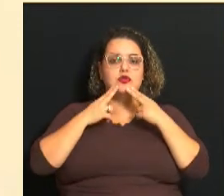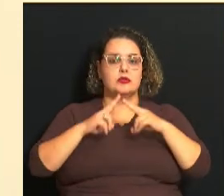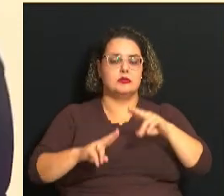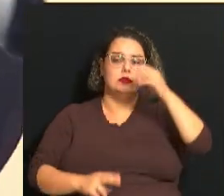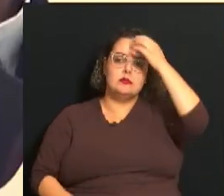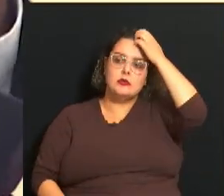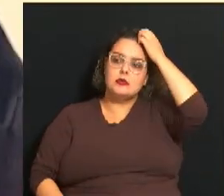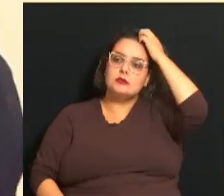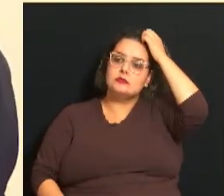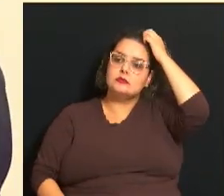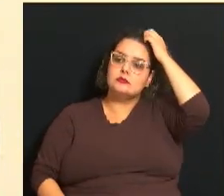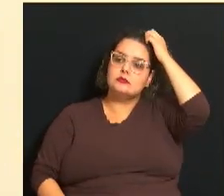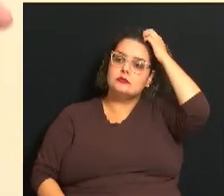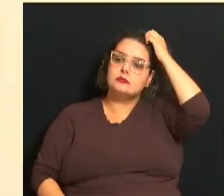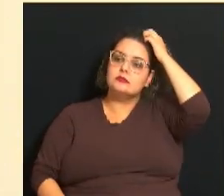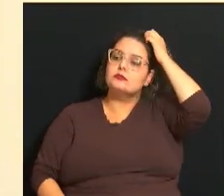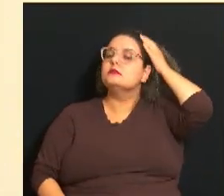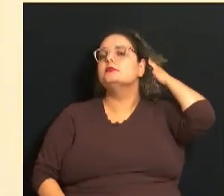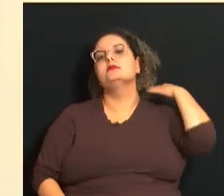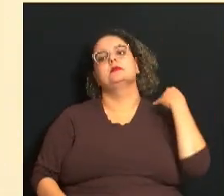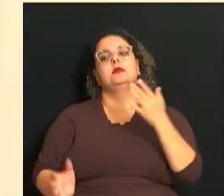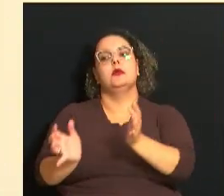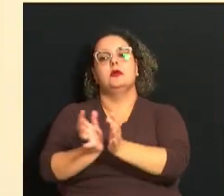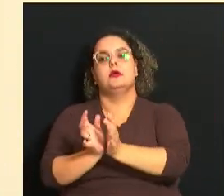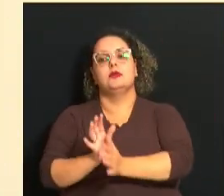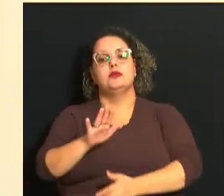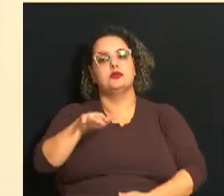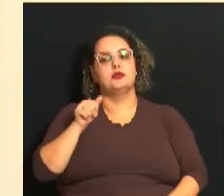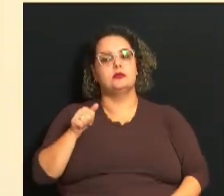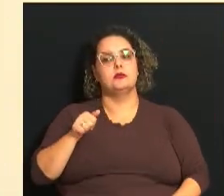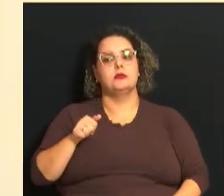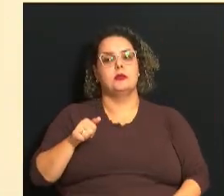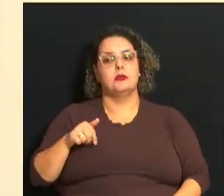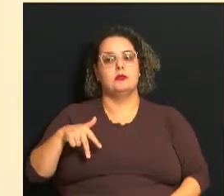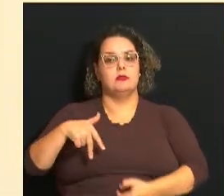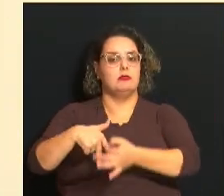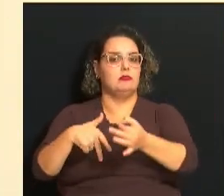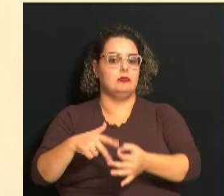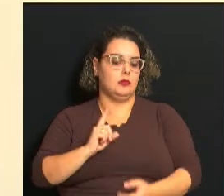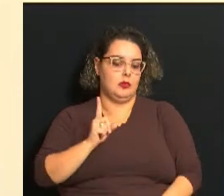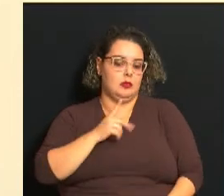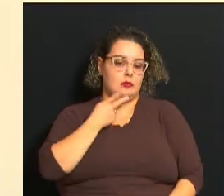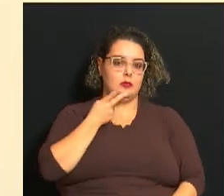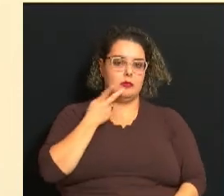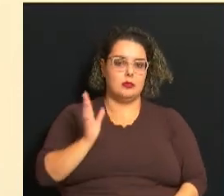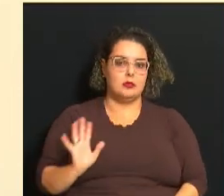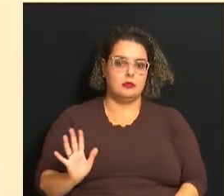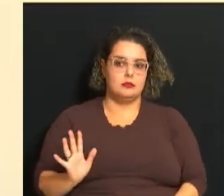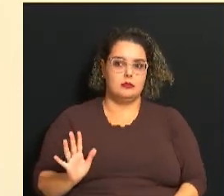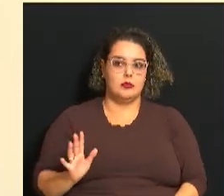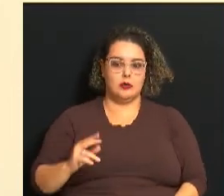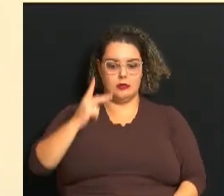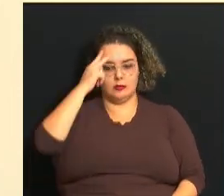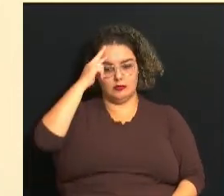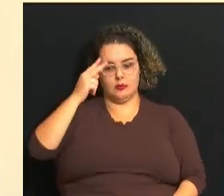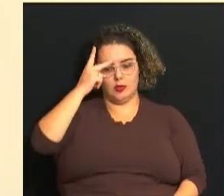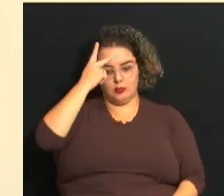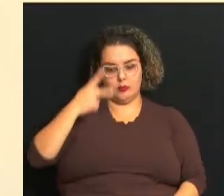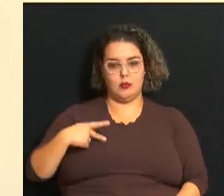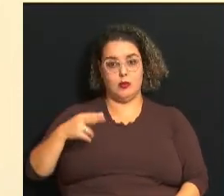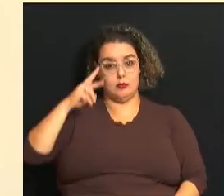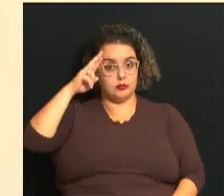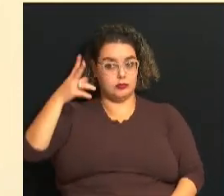porque basta a empresa um departamento público convocar alguém fazer porque ele não vai dizer não para o chefe né o próprio chefe tá chamando ele para depois a